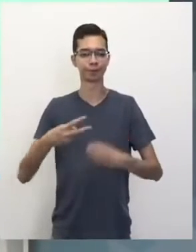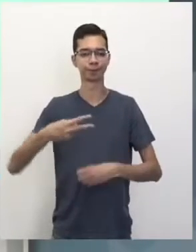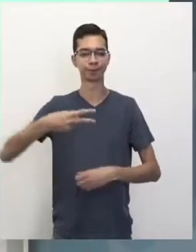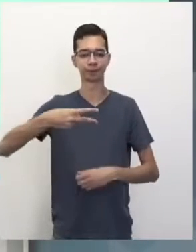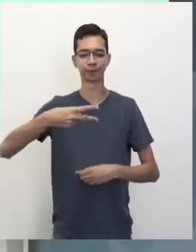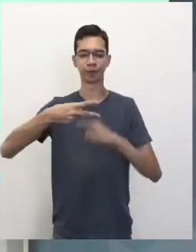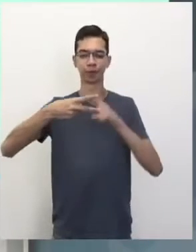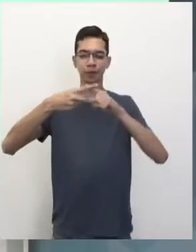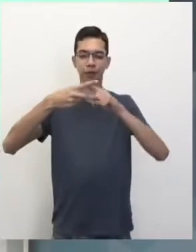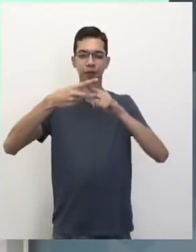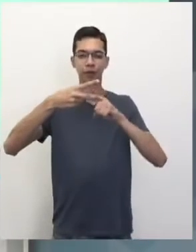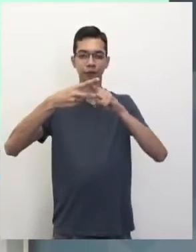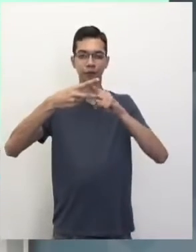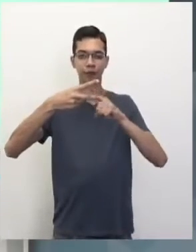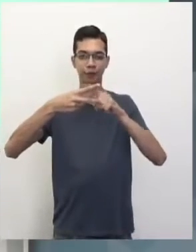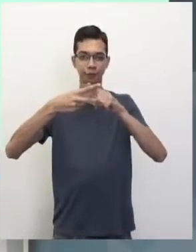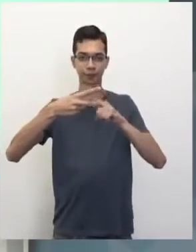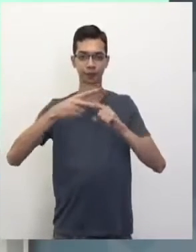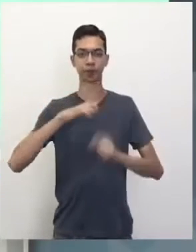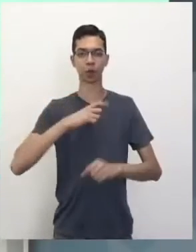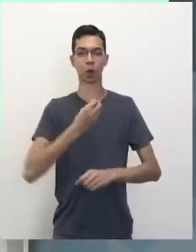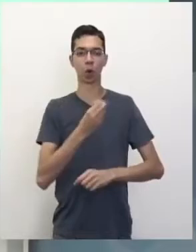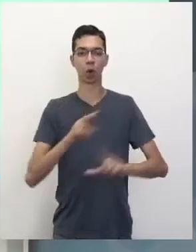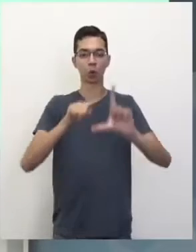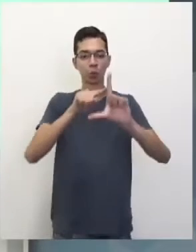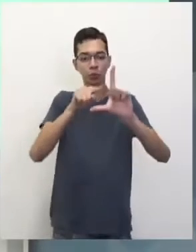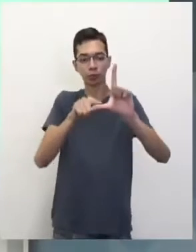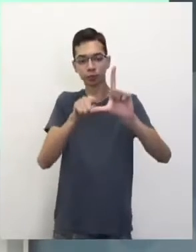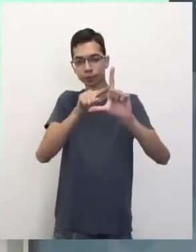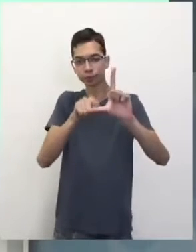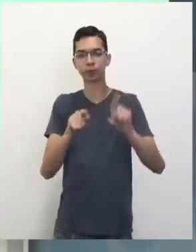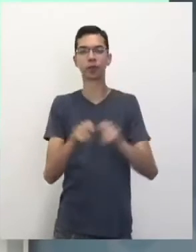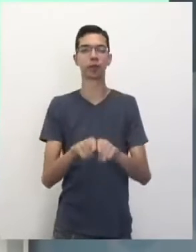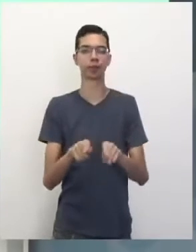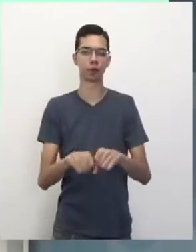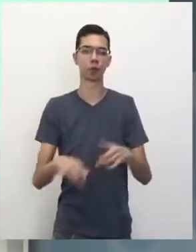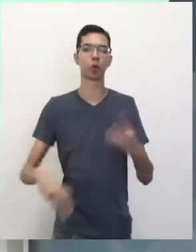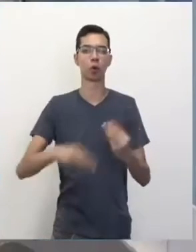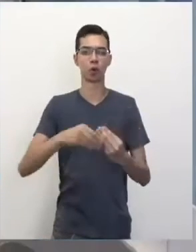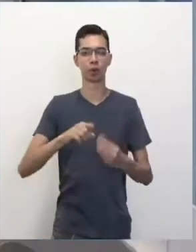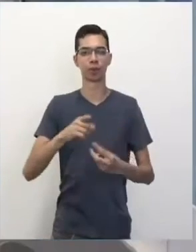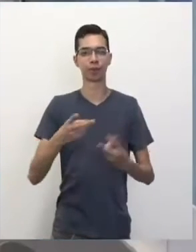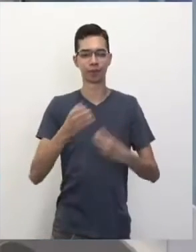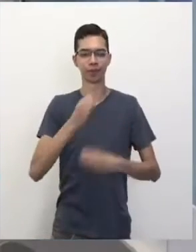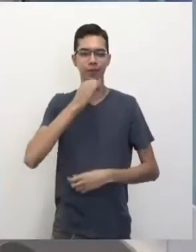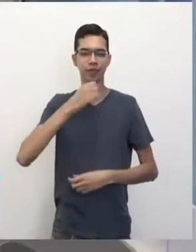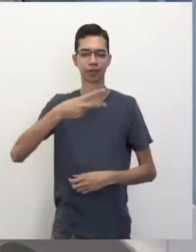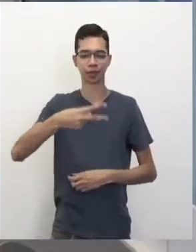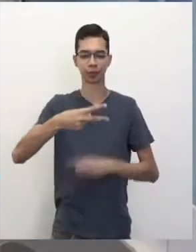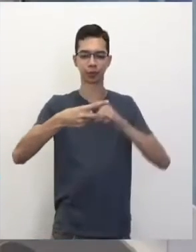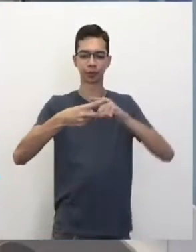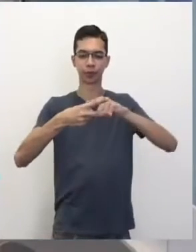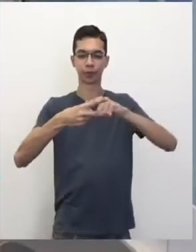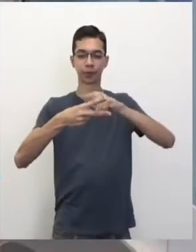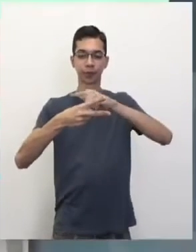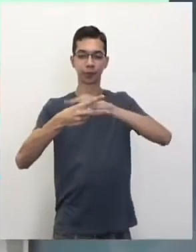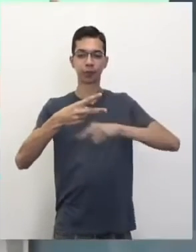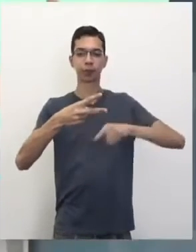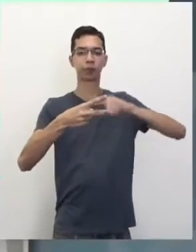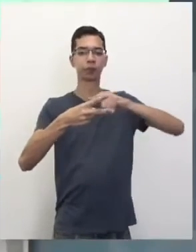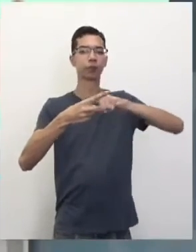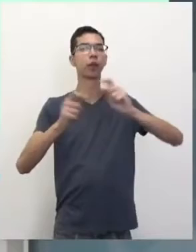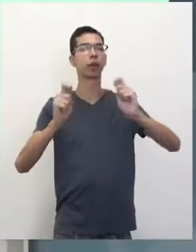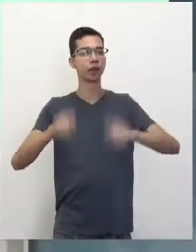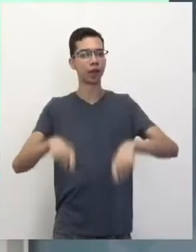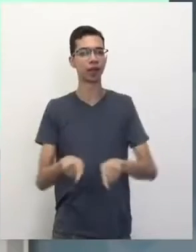ângulo é pela abertura que você tem, mas pelo complemento dele também. Exato. Beleza? Muito bem, muito bem. Desses